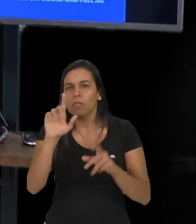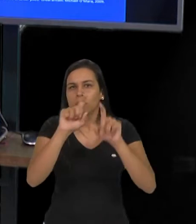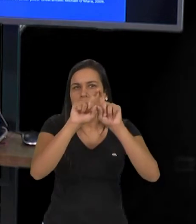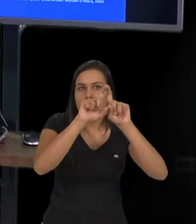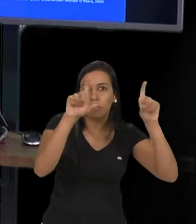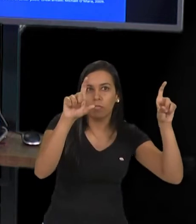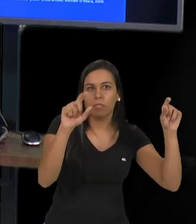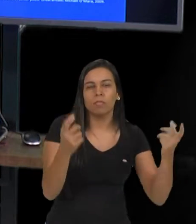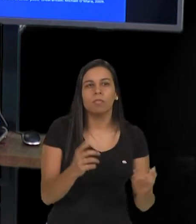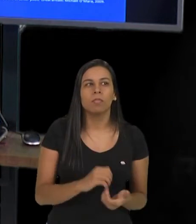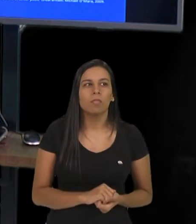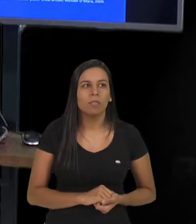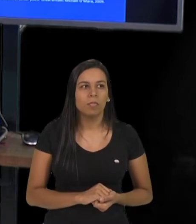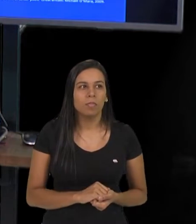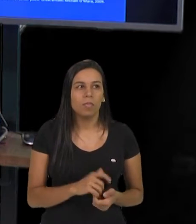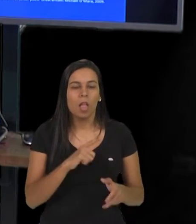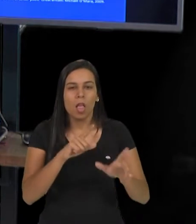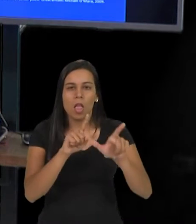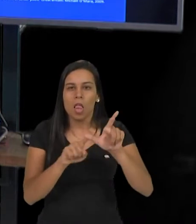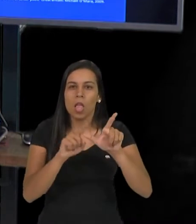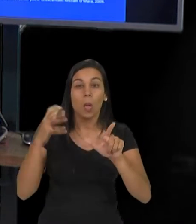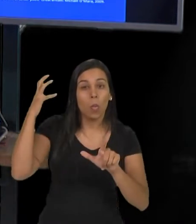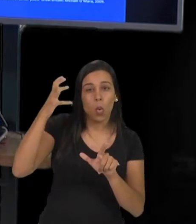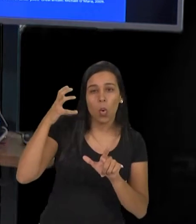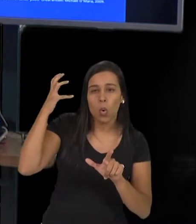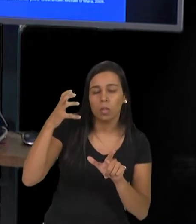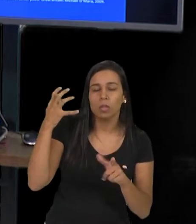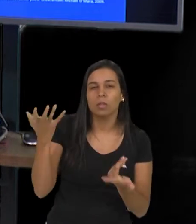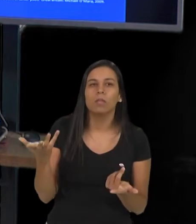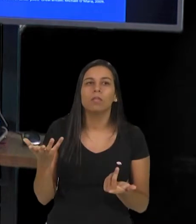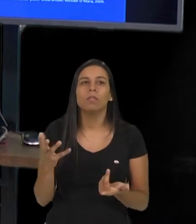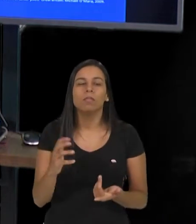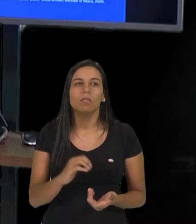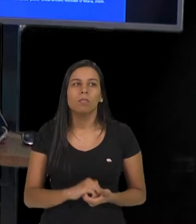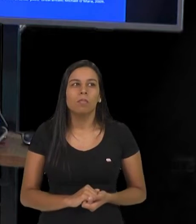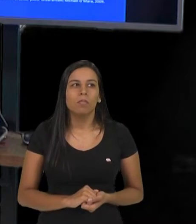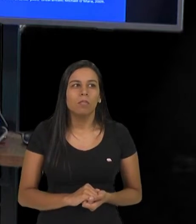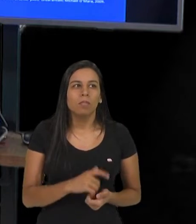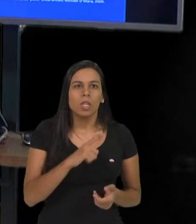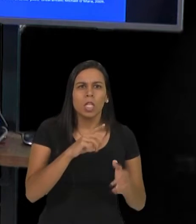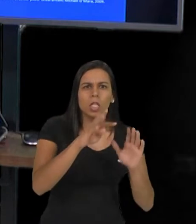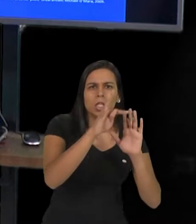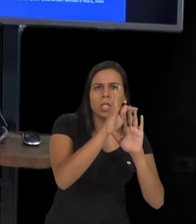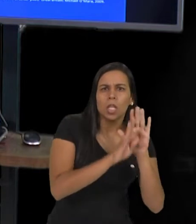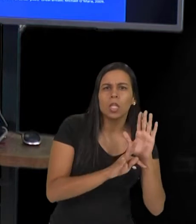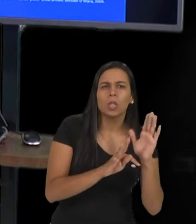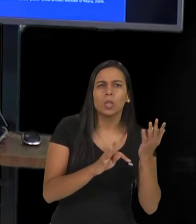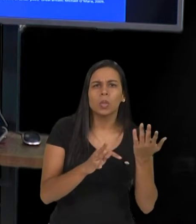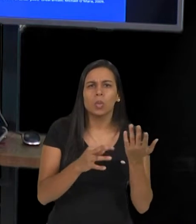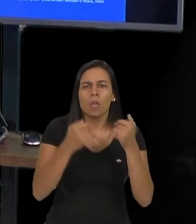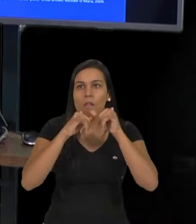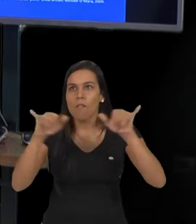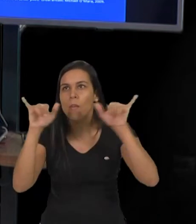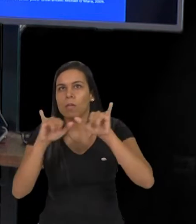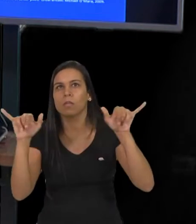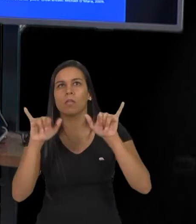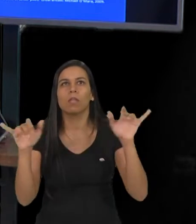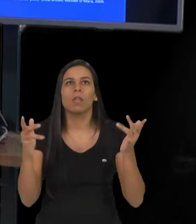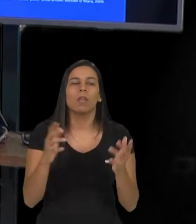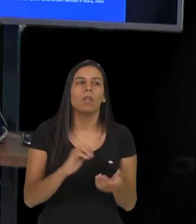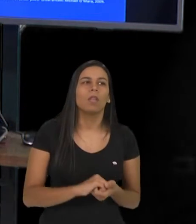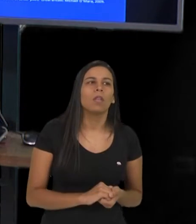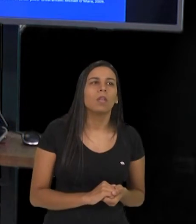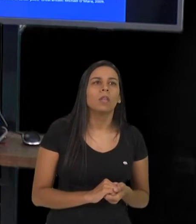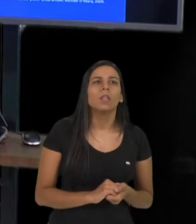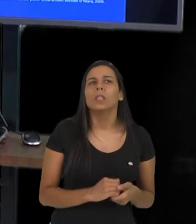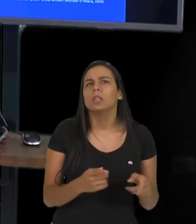tirinhas. Letras de música ou parte de letra de música, falei isso no começo. Textos que podem ser textos informativos, textos jornalísticos, como também pode